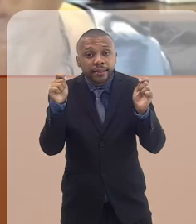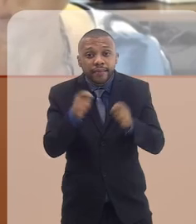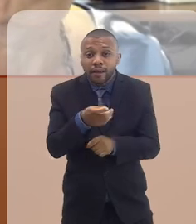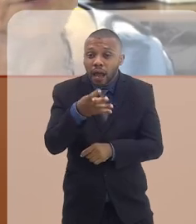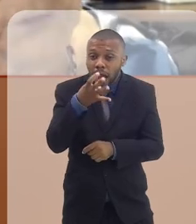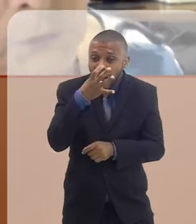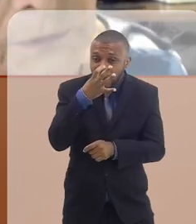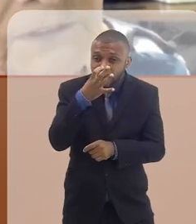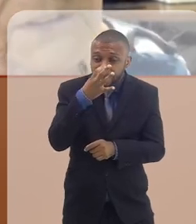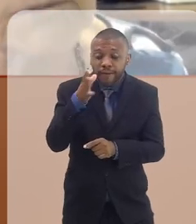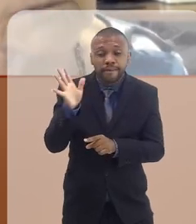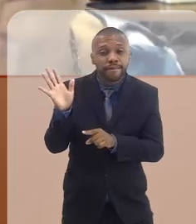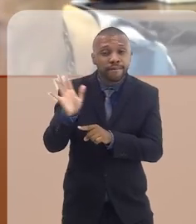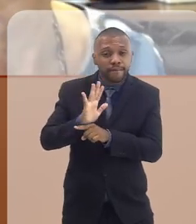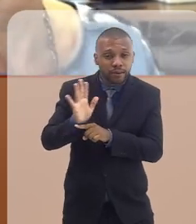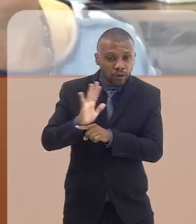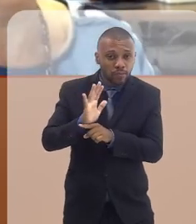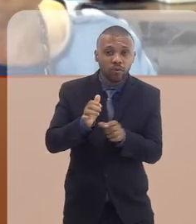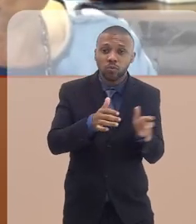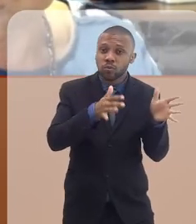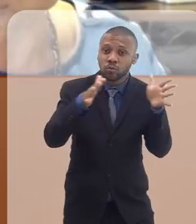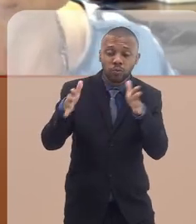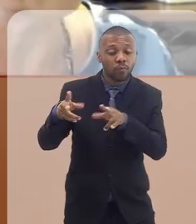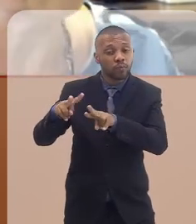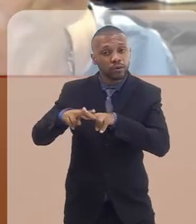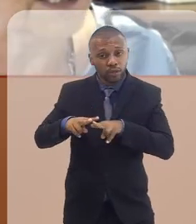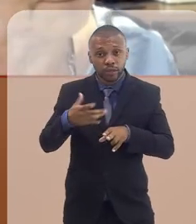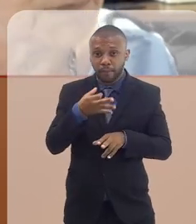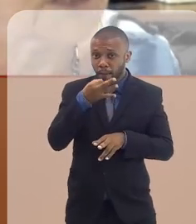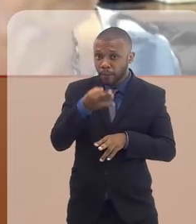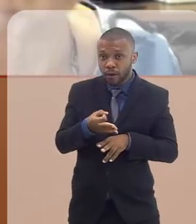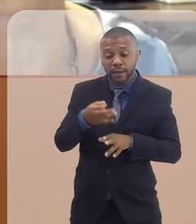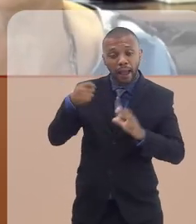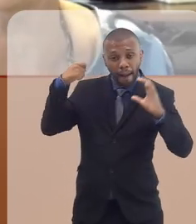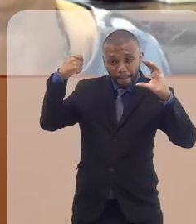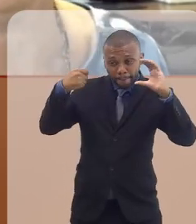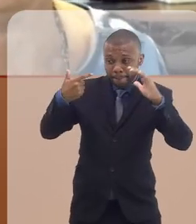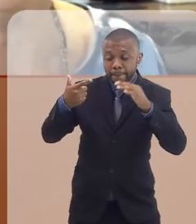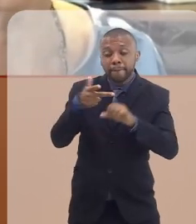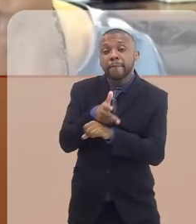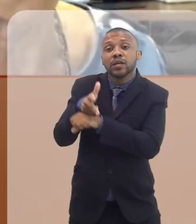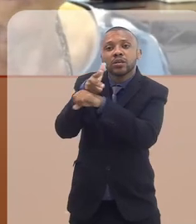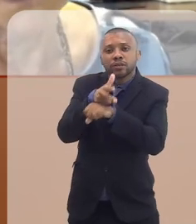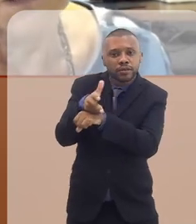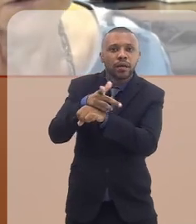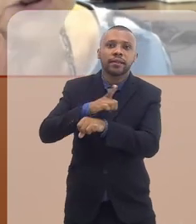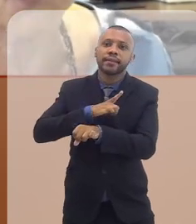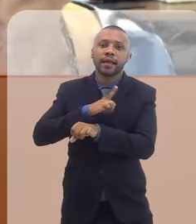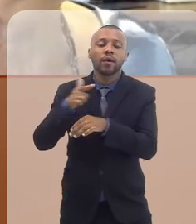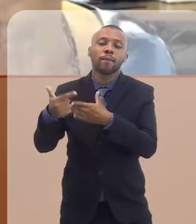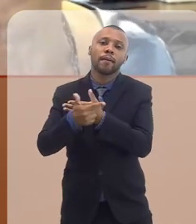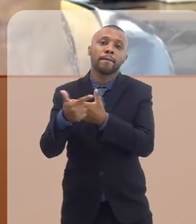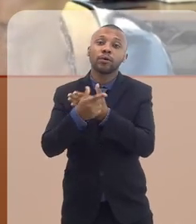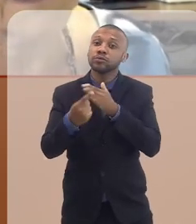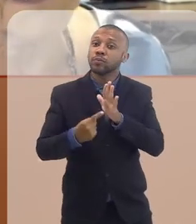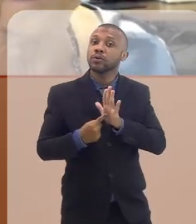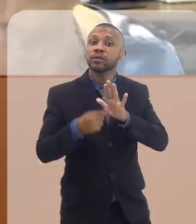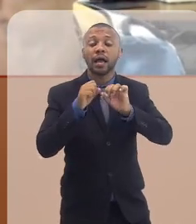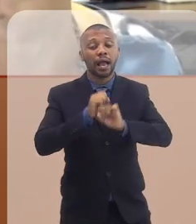assistir filmes, e é por isso que eu acho que a mídia tem esse papel, de